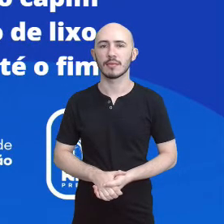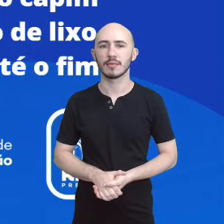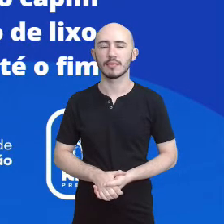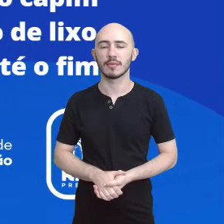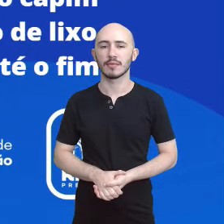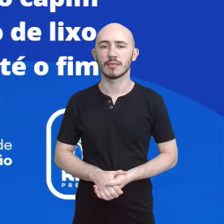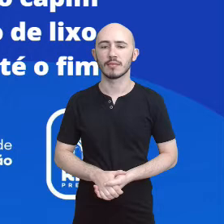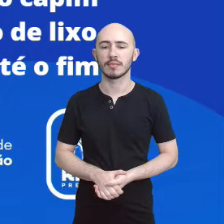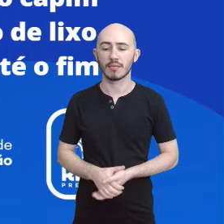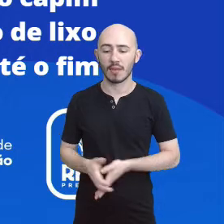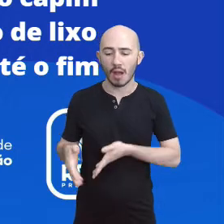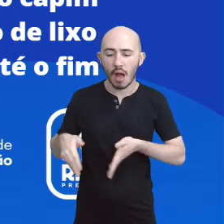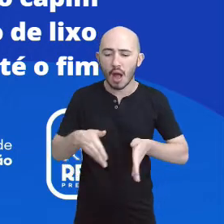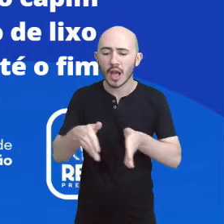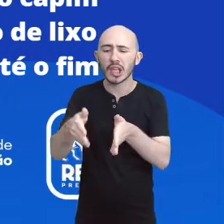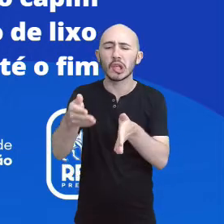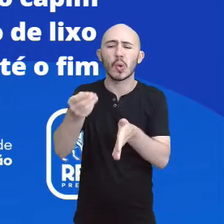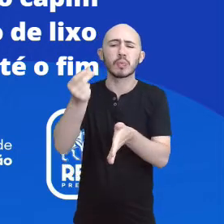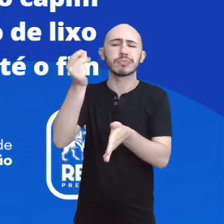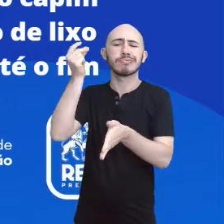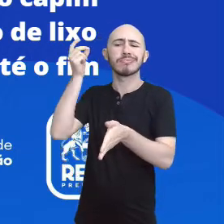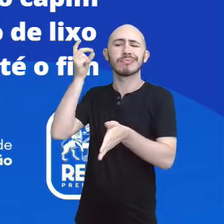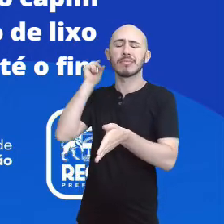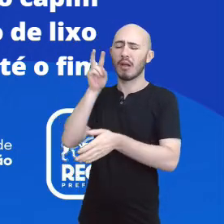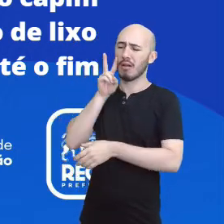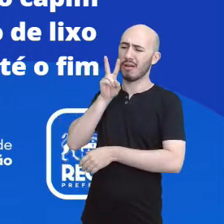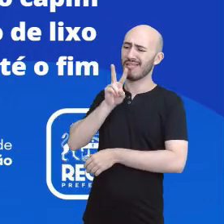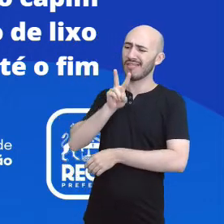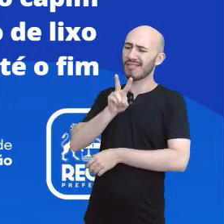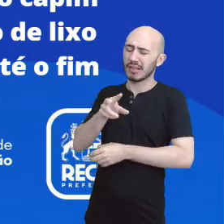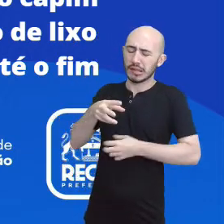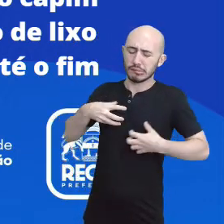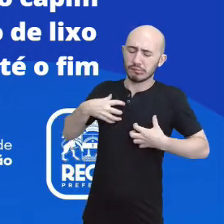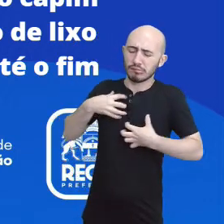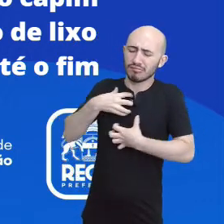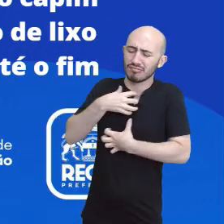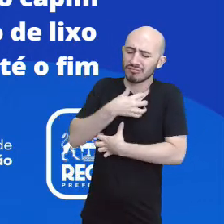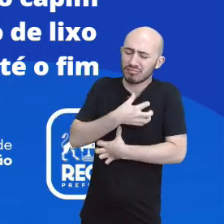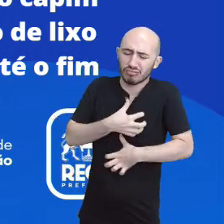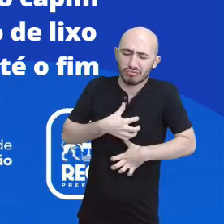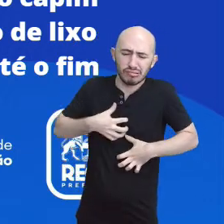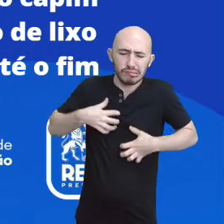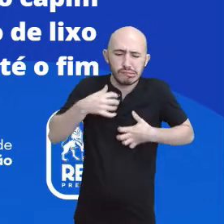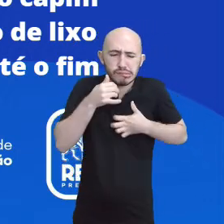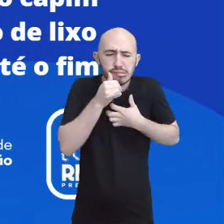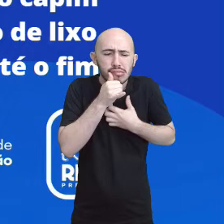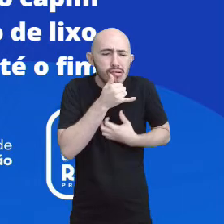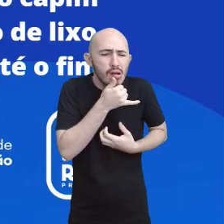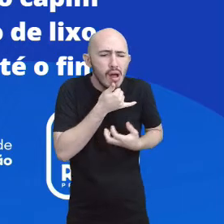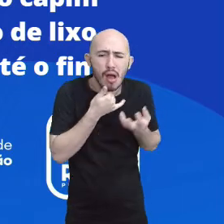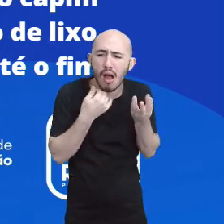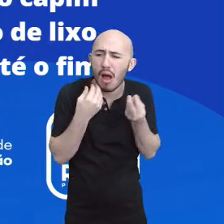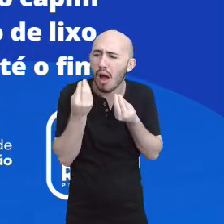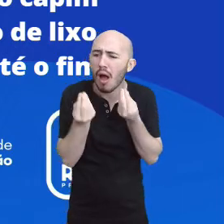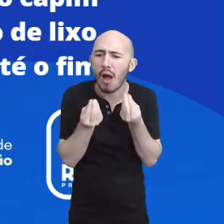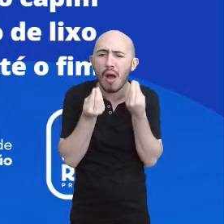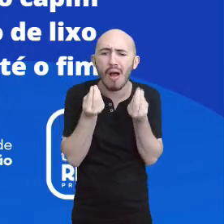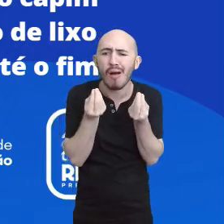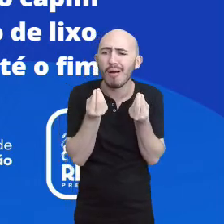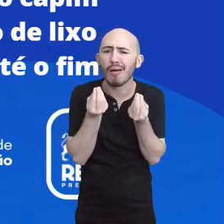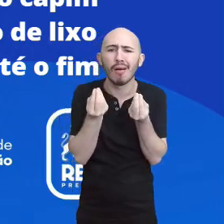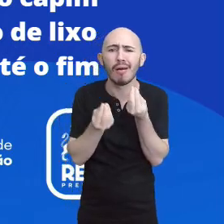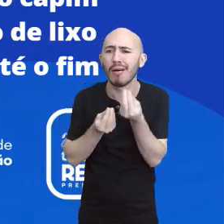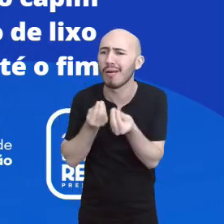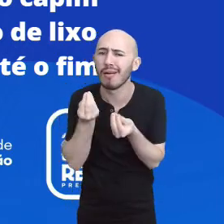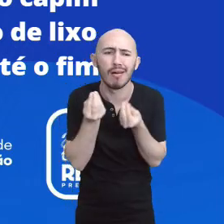Hoje vem do mesmo rio, dá-me aquele desgosto. O que fizeram com ele? Pergunto,